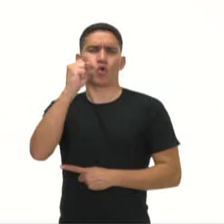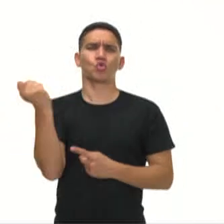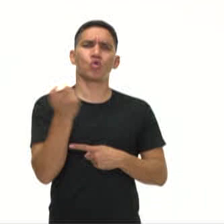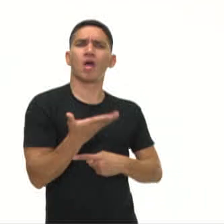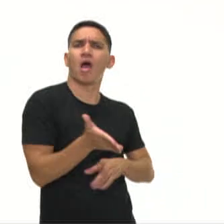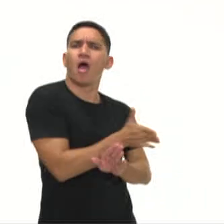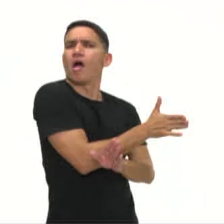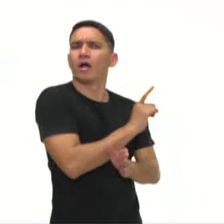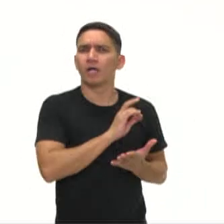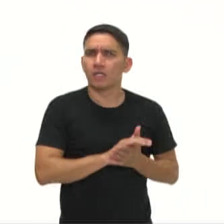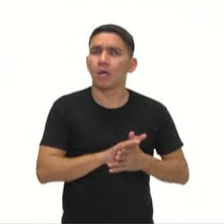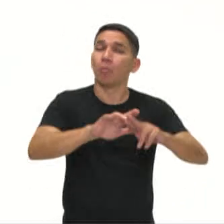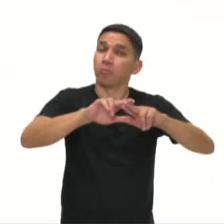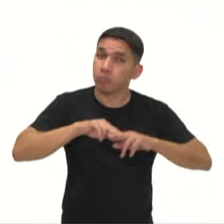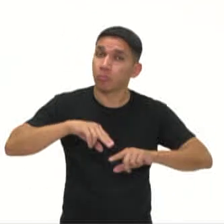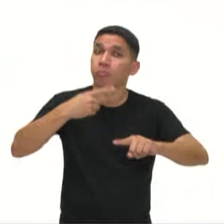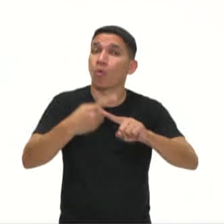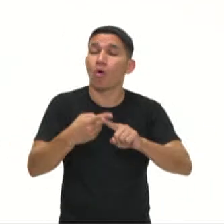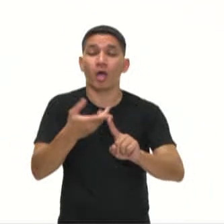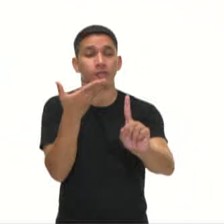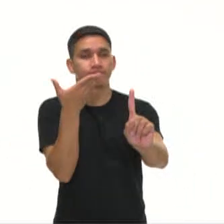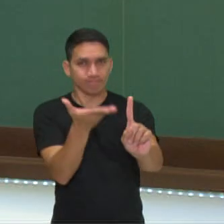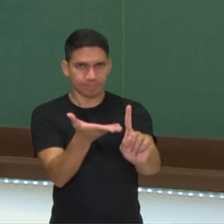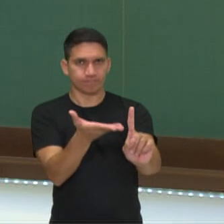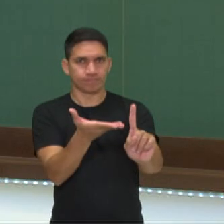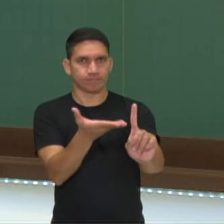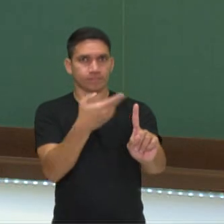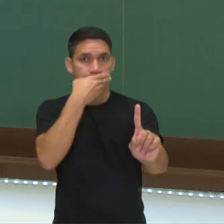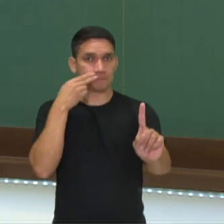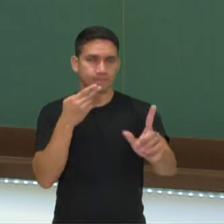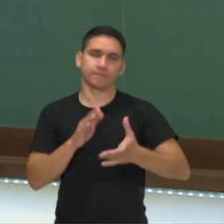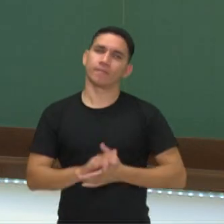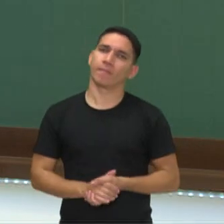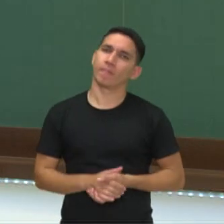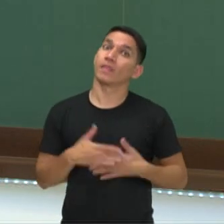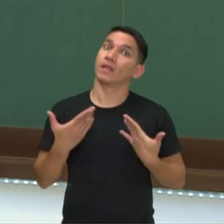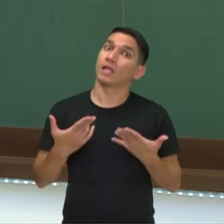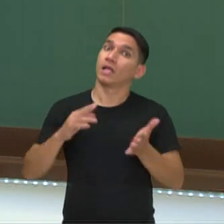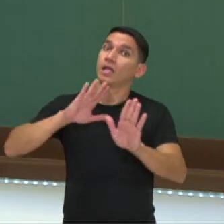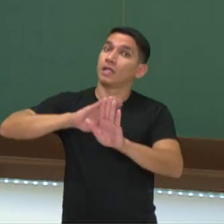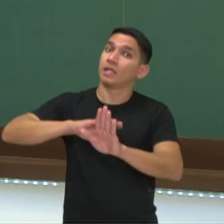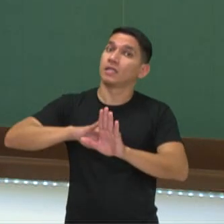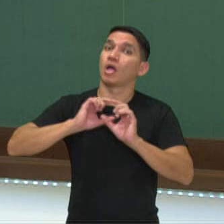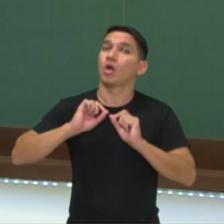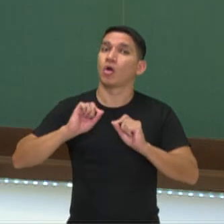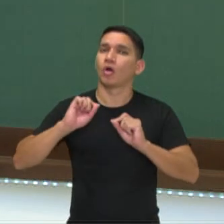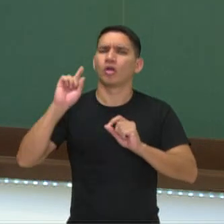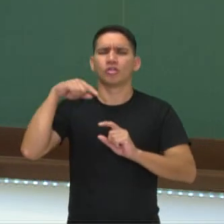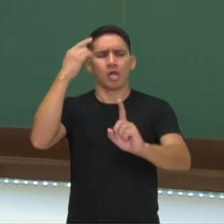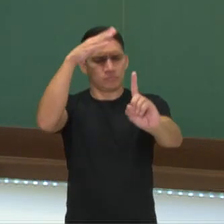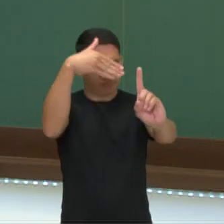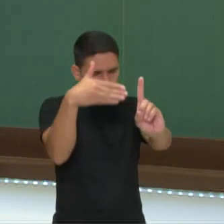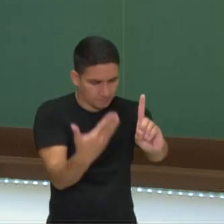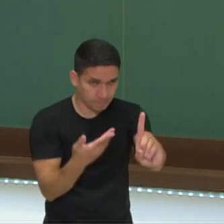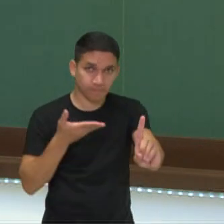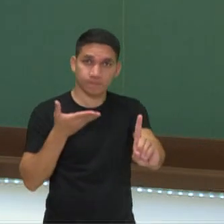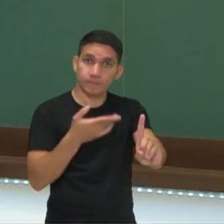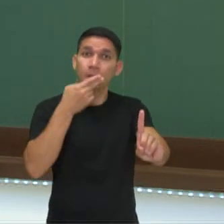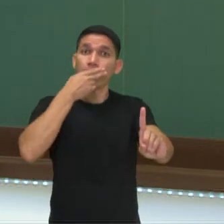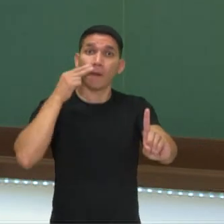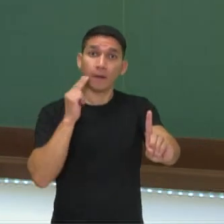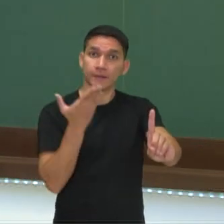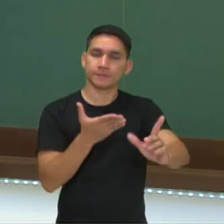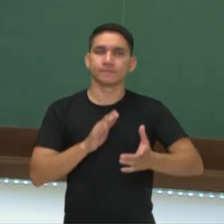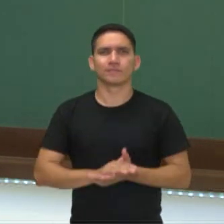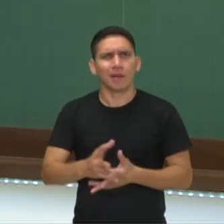antes, devemos isso a ele. E aí termina com a ideia de saudamos a ele, Benito Mussolini. Então